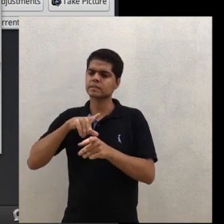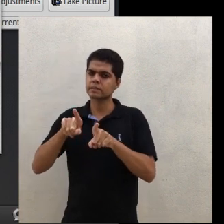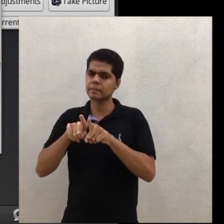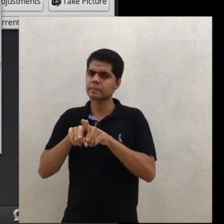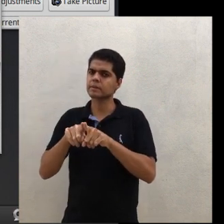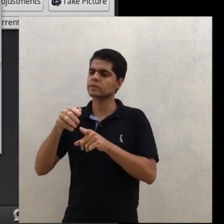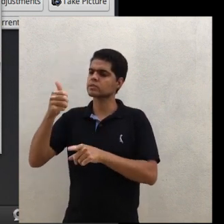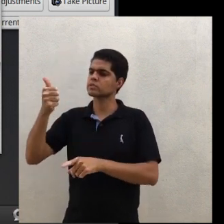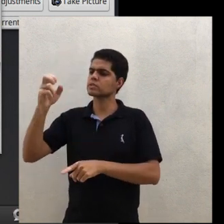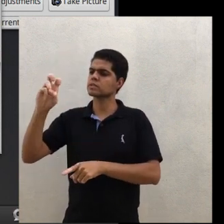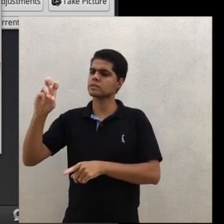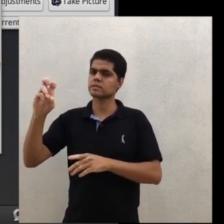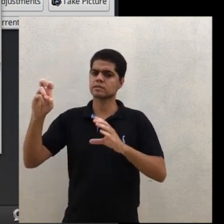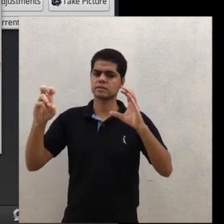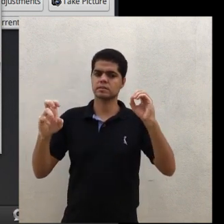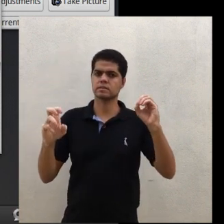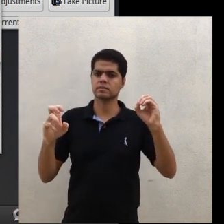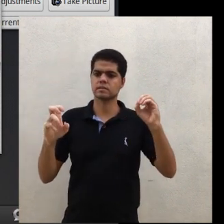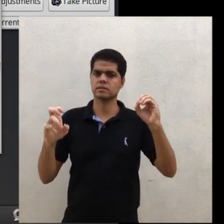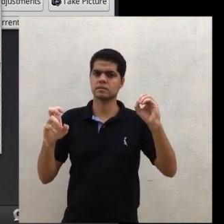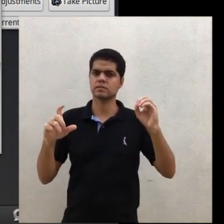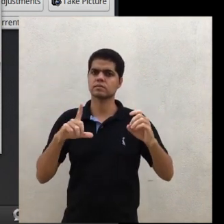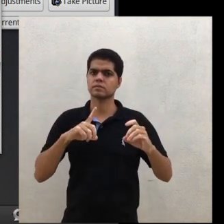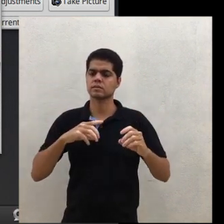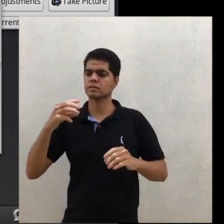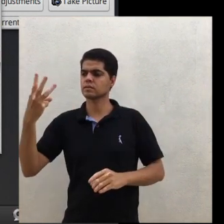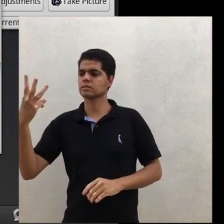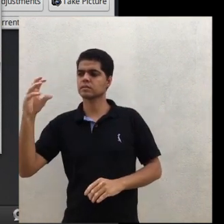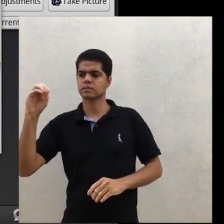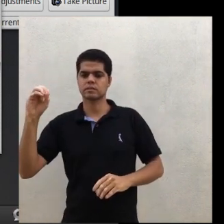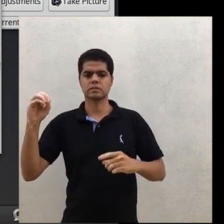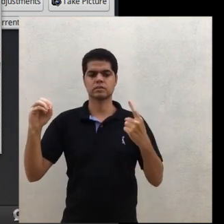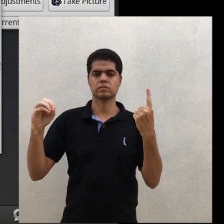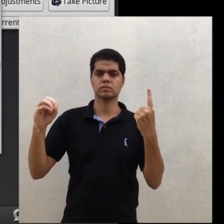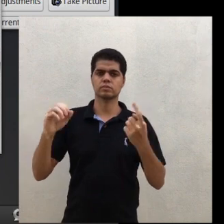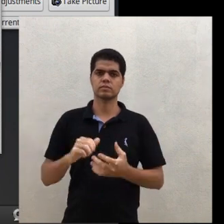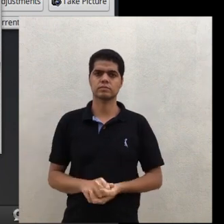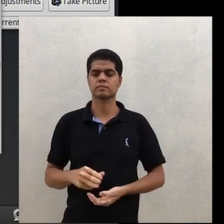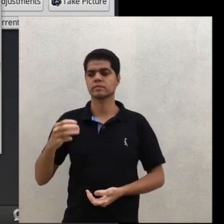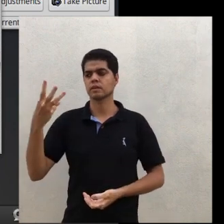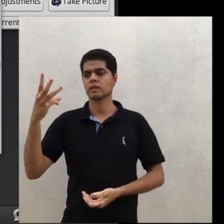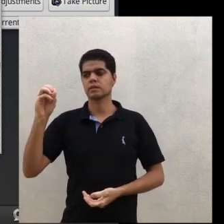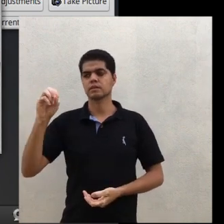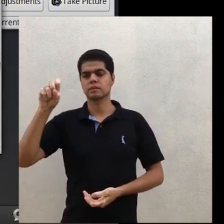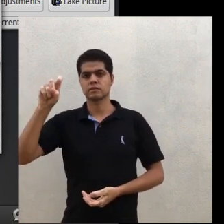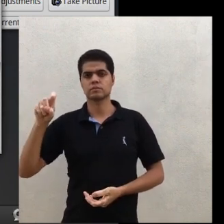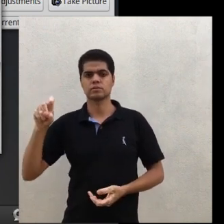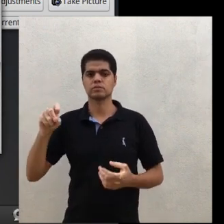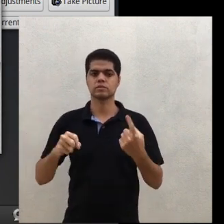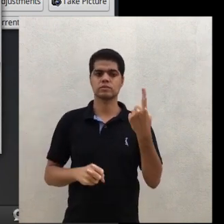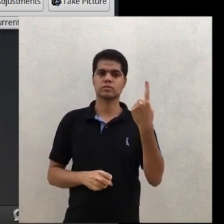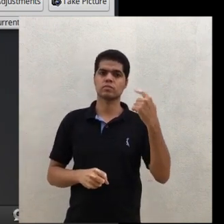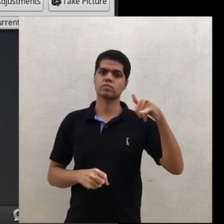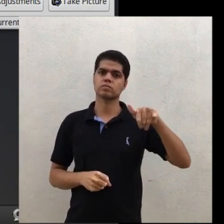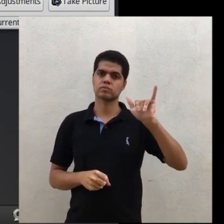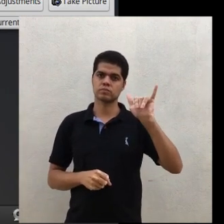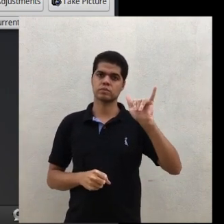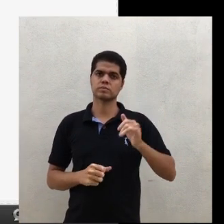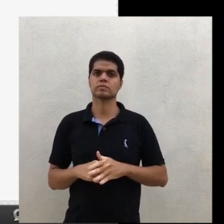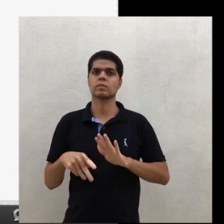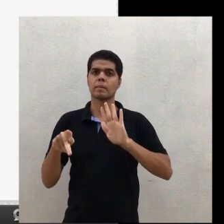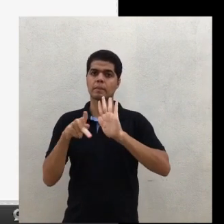1. Então, 30 do x e 1 do y. A área aqui de baixo, dessa curva vermelha, define o triângulo em